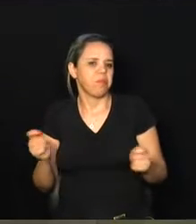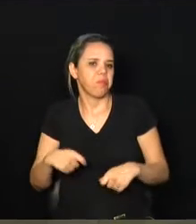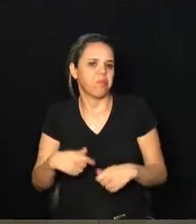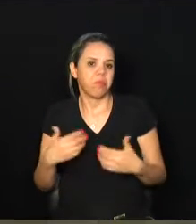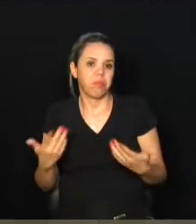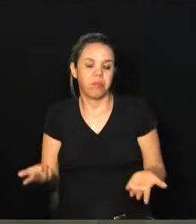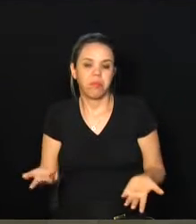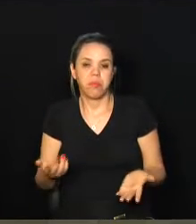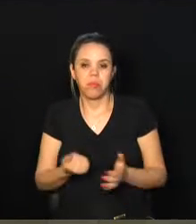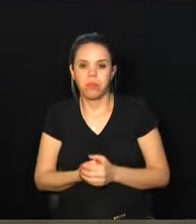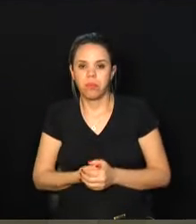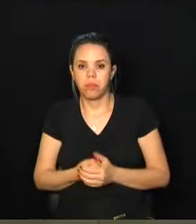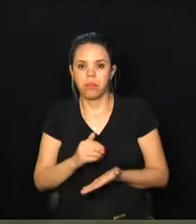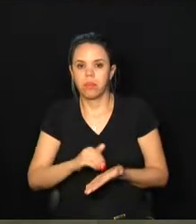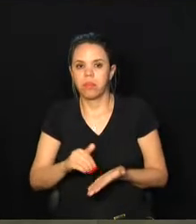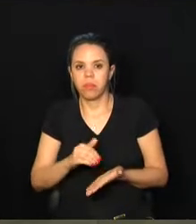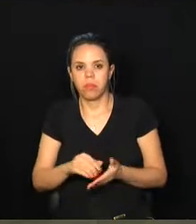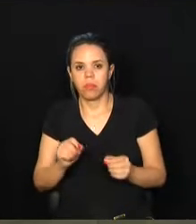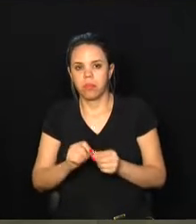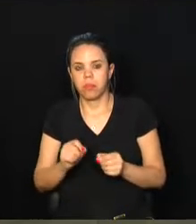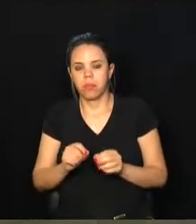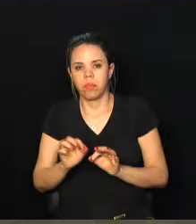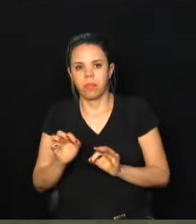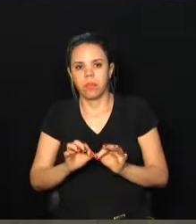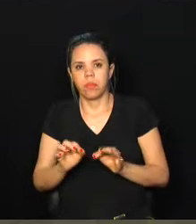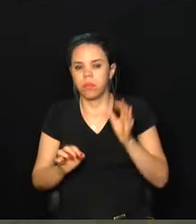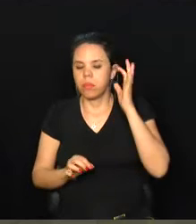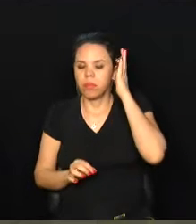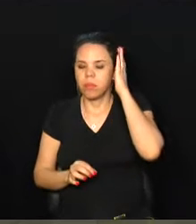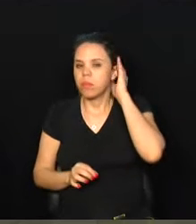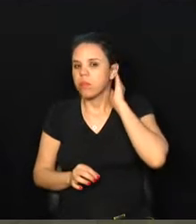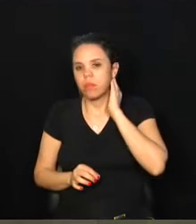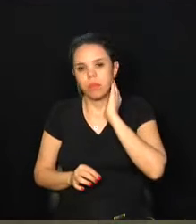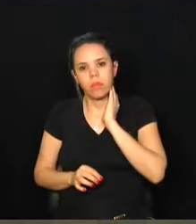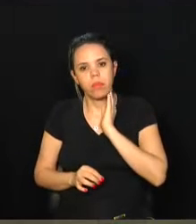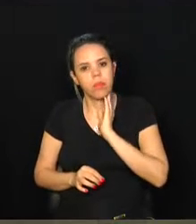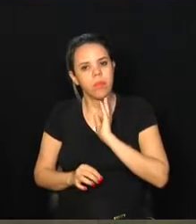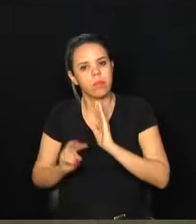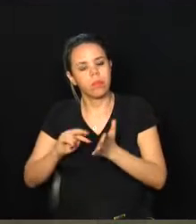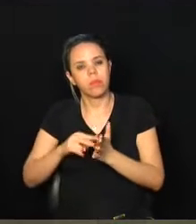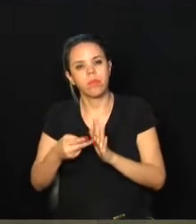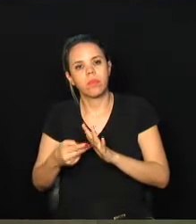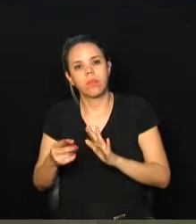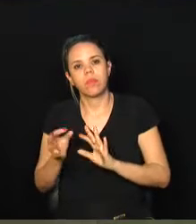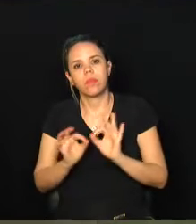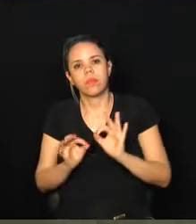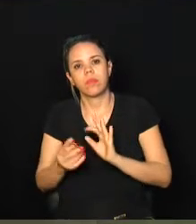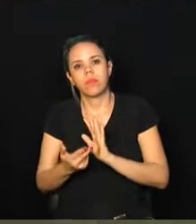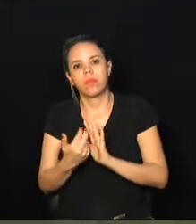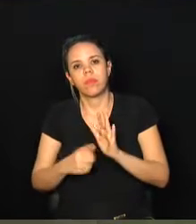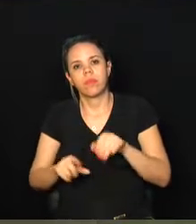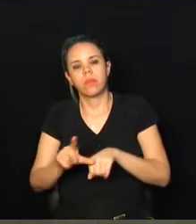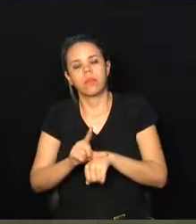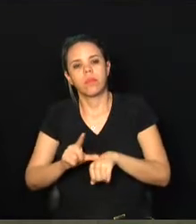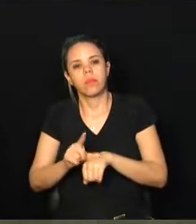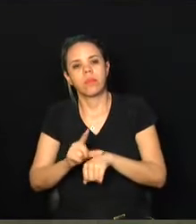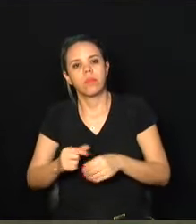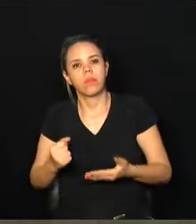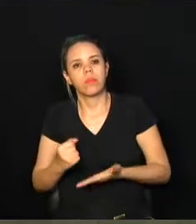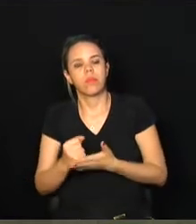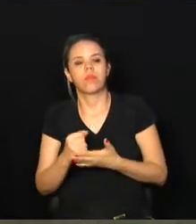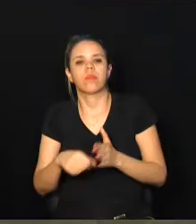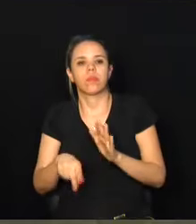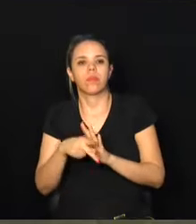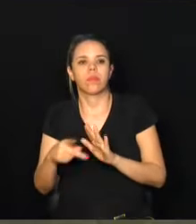mas a Secretaria poderia fazer um manual com interpretações gráficas da legislação que ajudaria, inclusive,